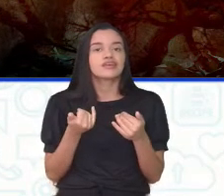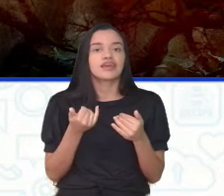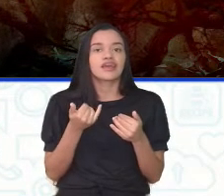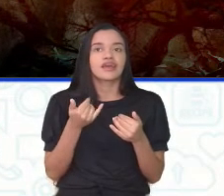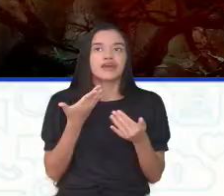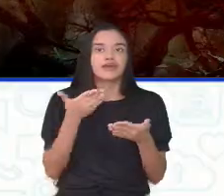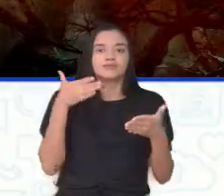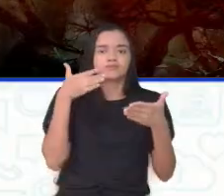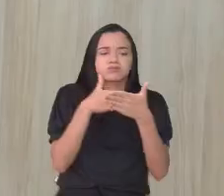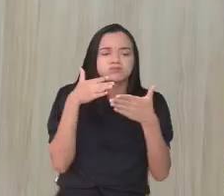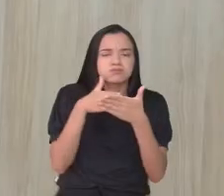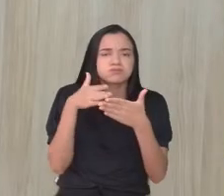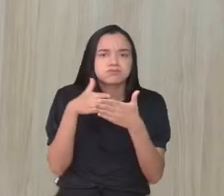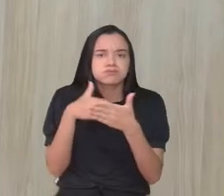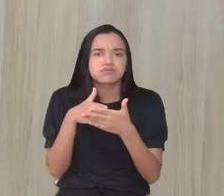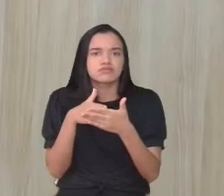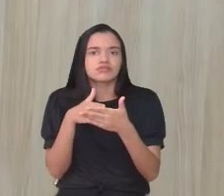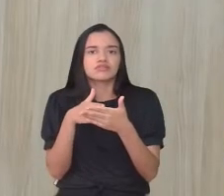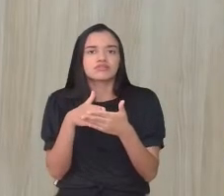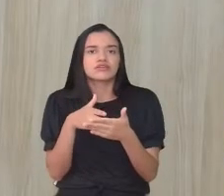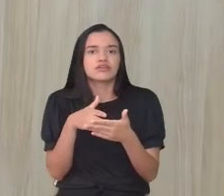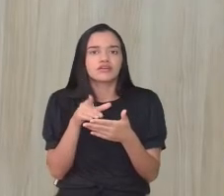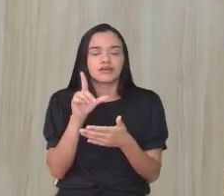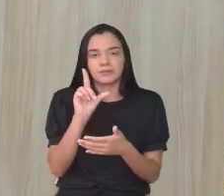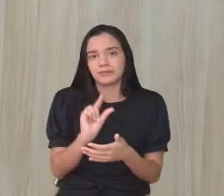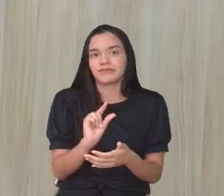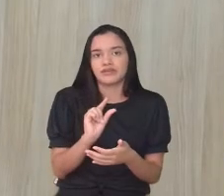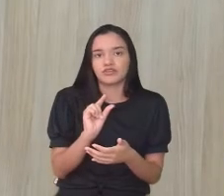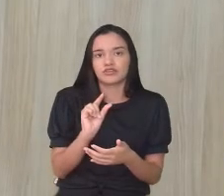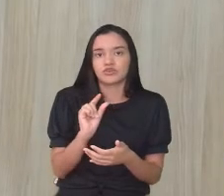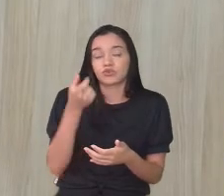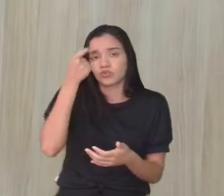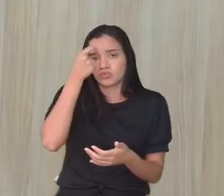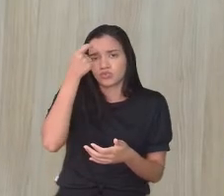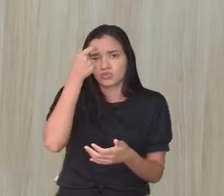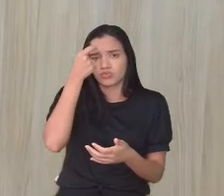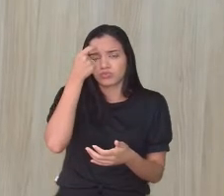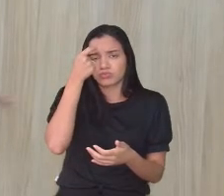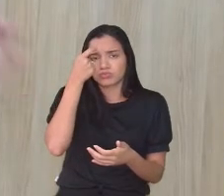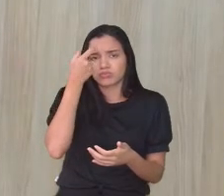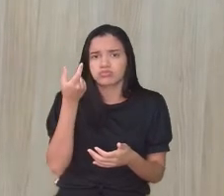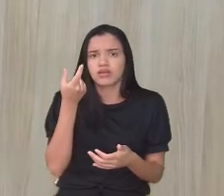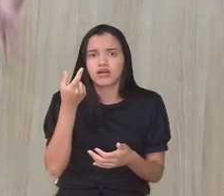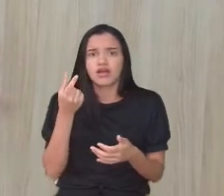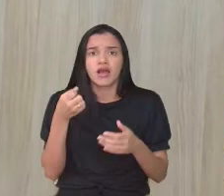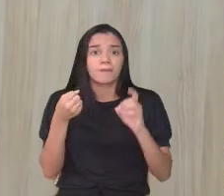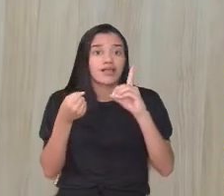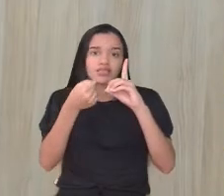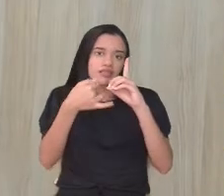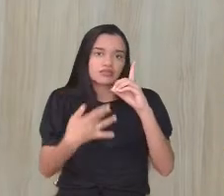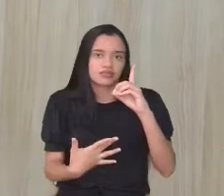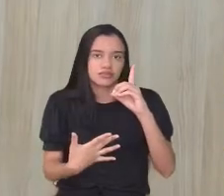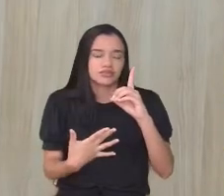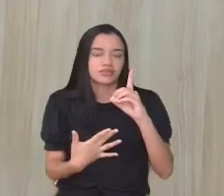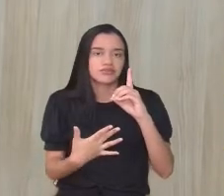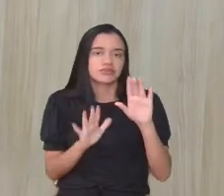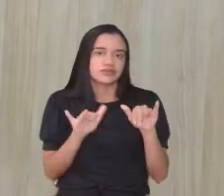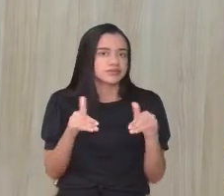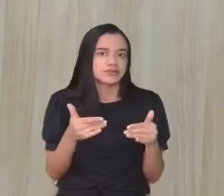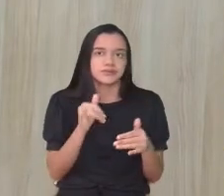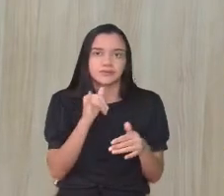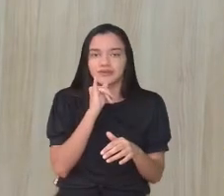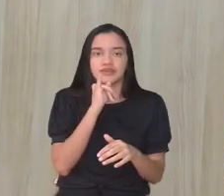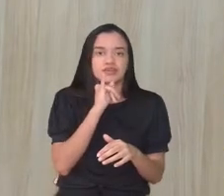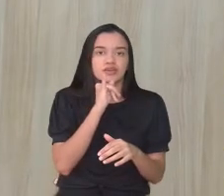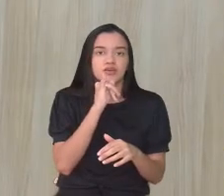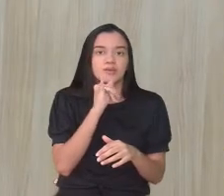na verdade, que infere menos juízo de valor, mas que é mais descritivo. Então, o